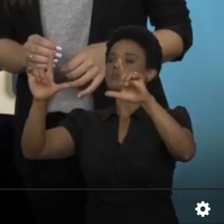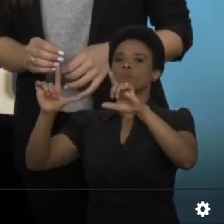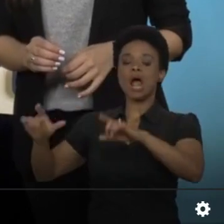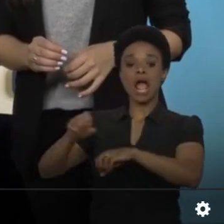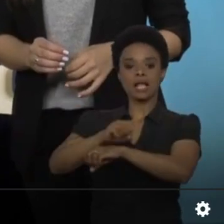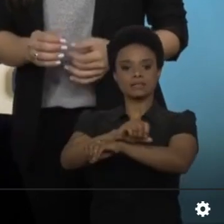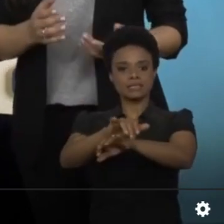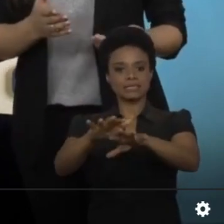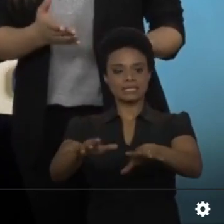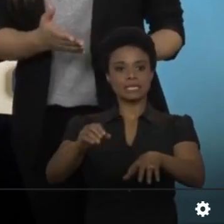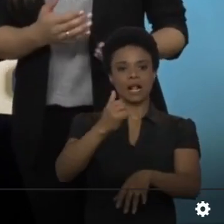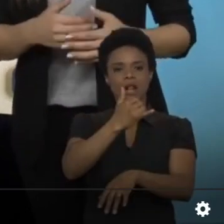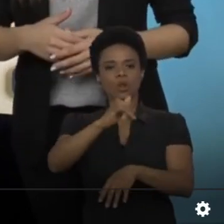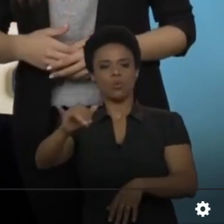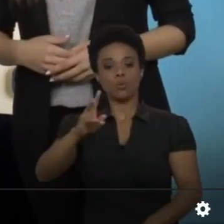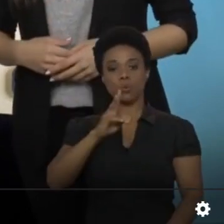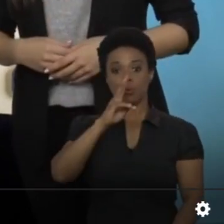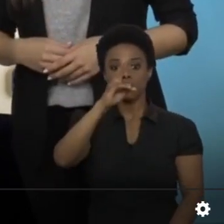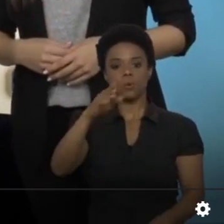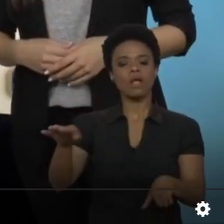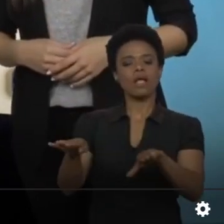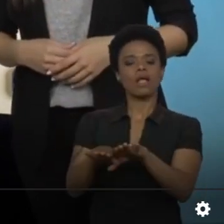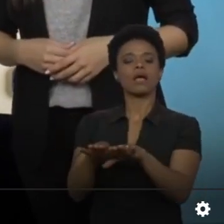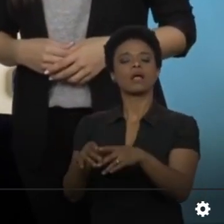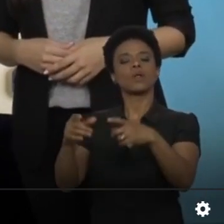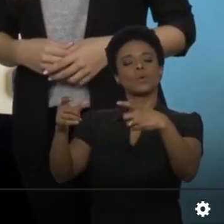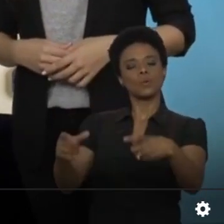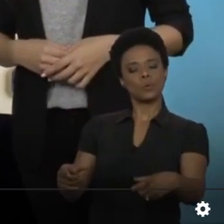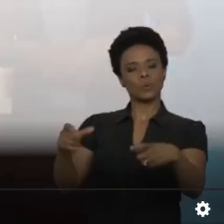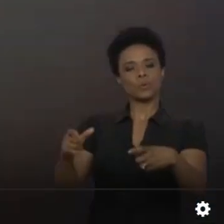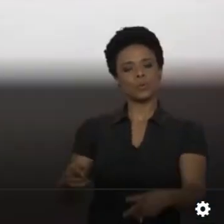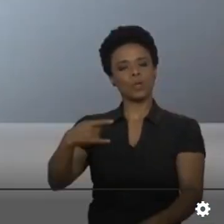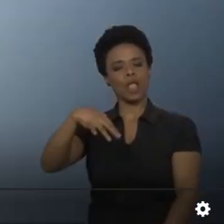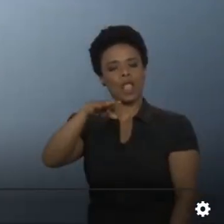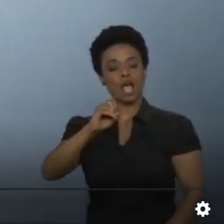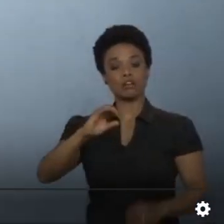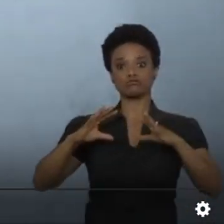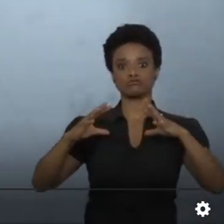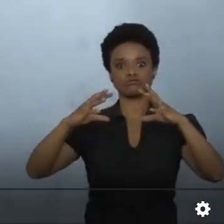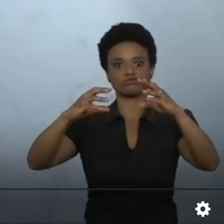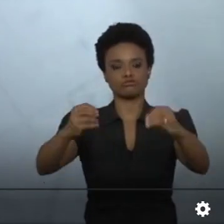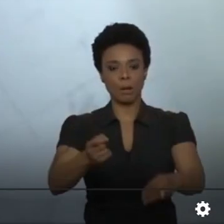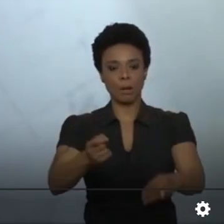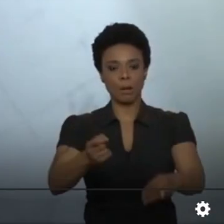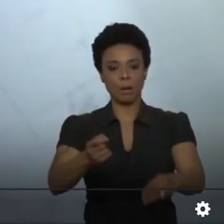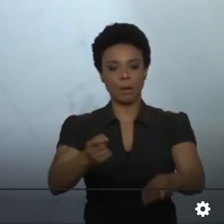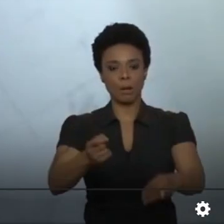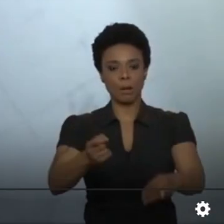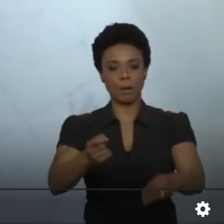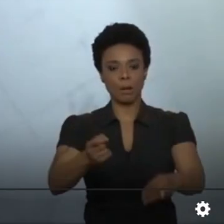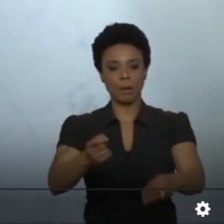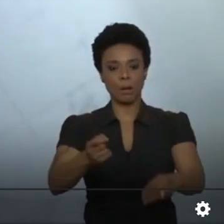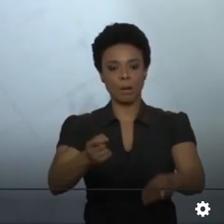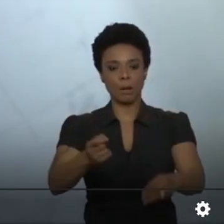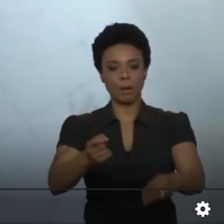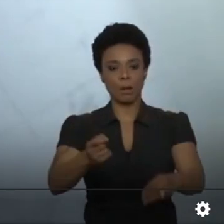luz e de força e a localização do quadro geral de baixa tensão. Não podemos esquecer de